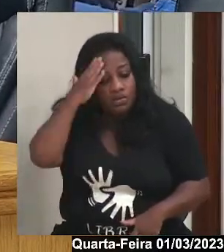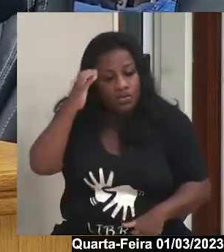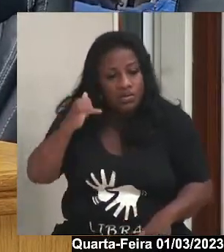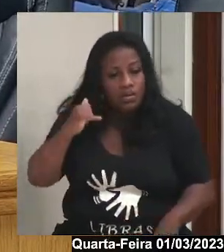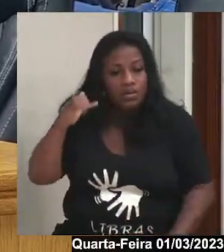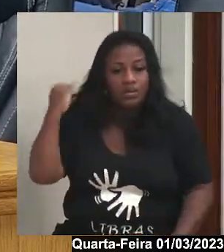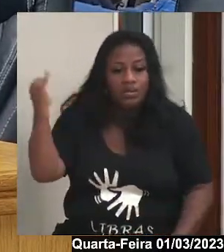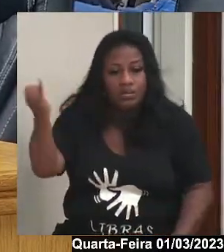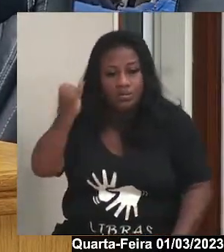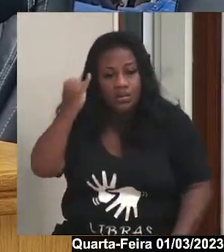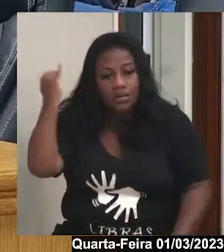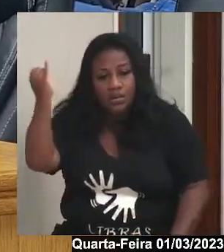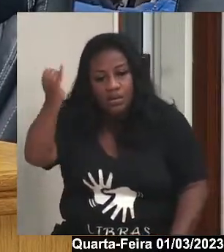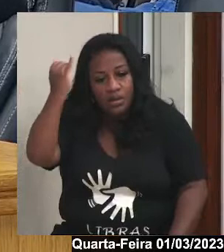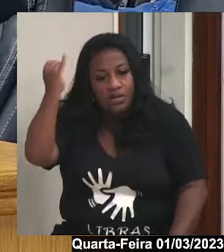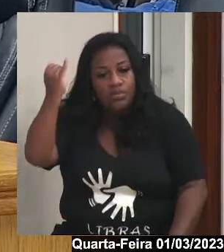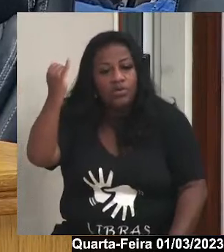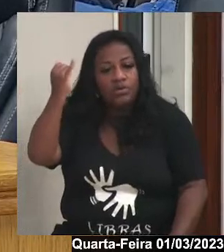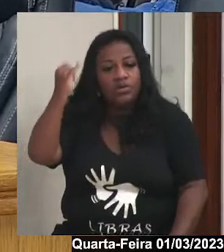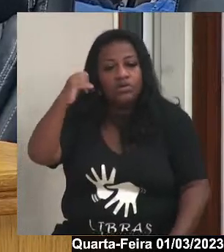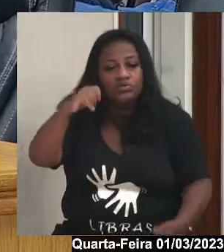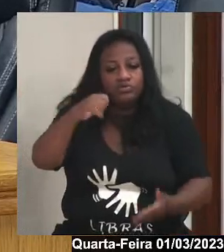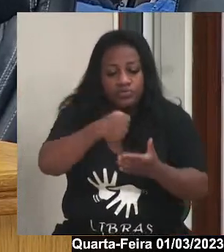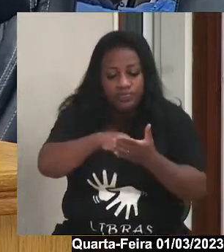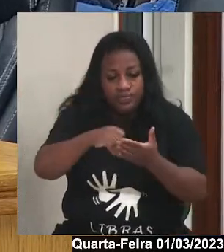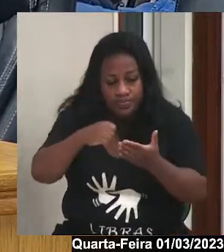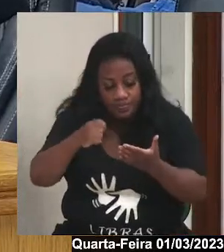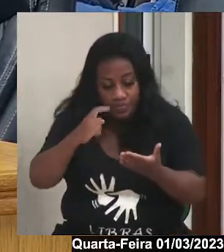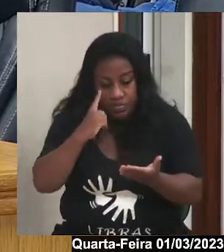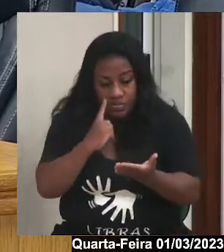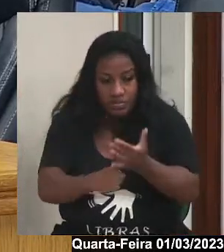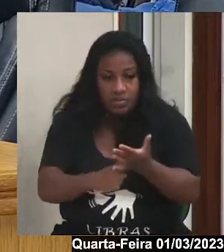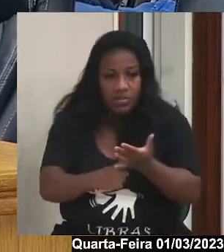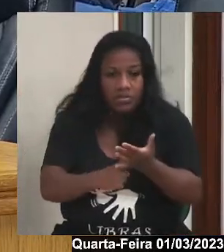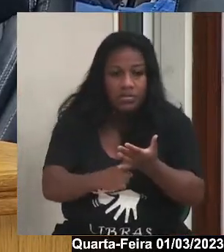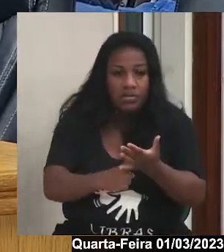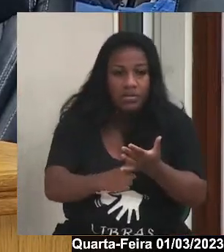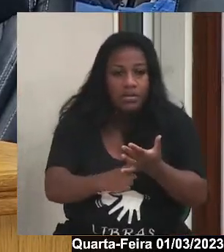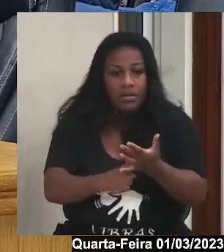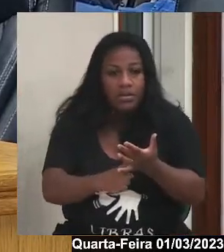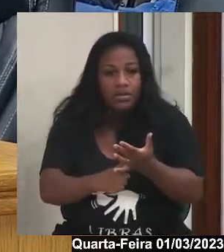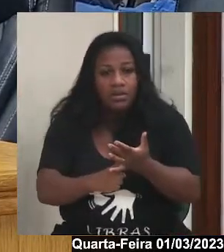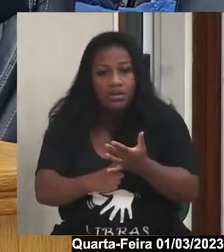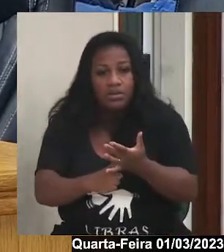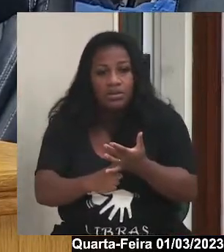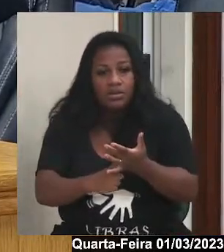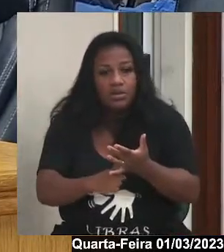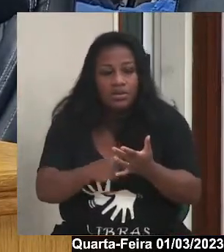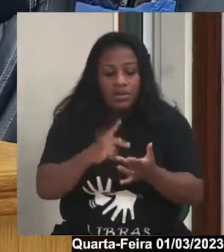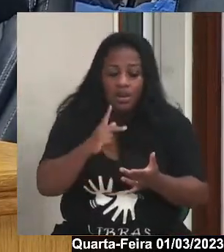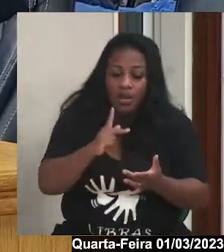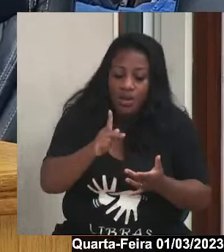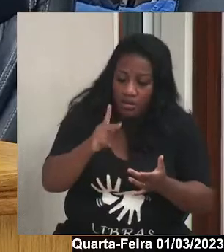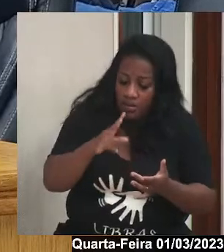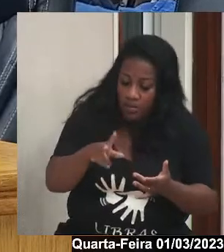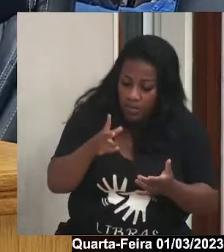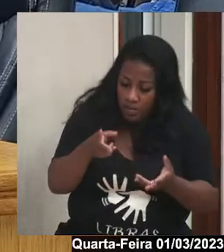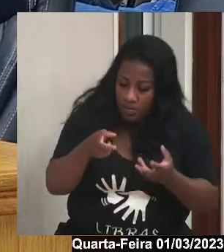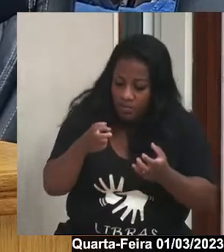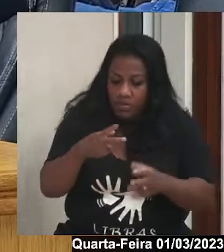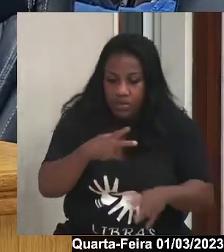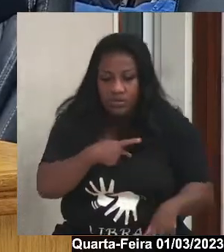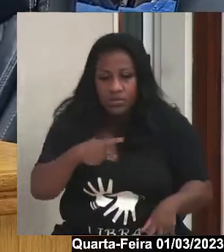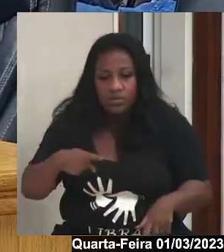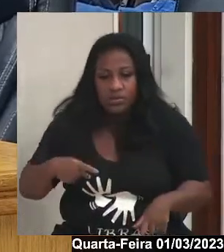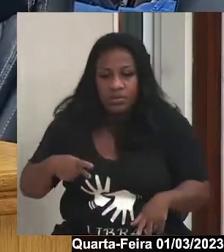importância de uma escritura, de uma casa, saber que realmente é sua. E eu pude ver pessoalmente, presidente, você estava presente